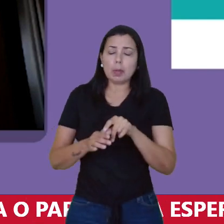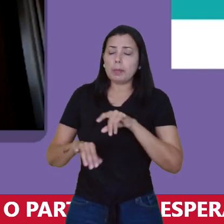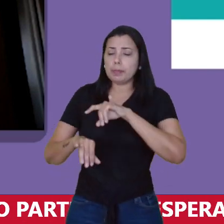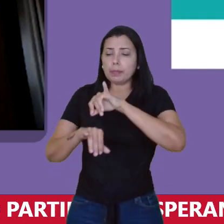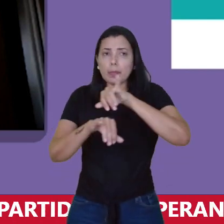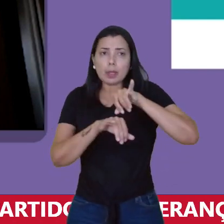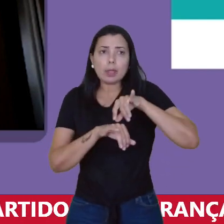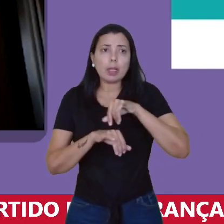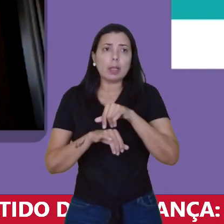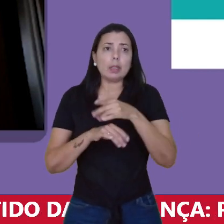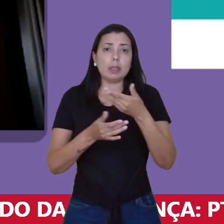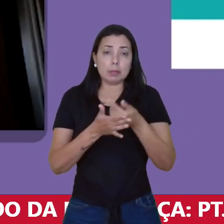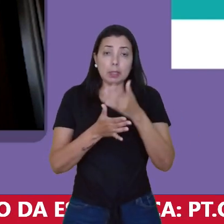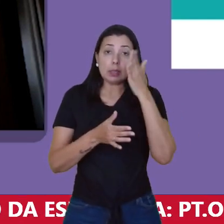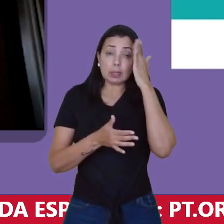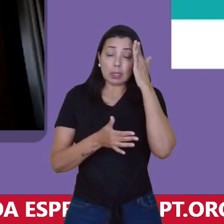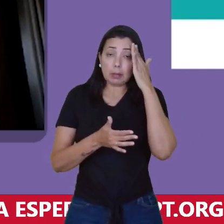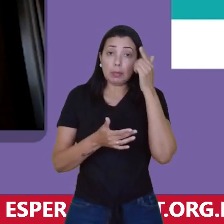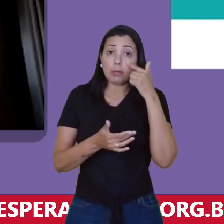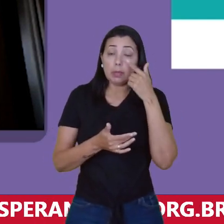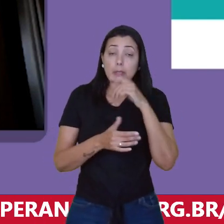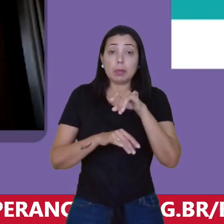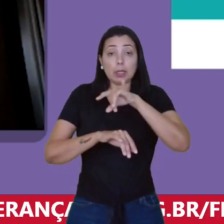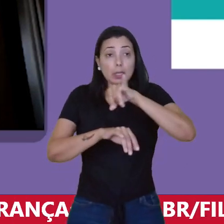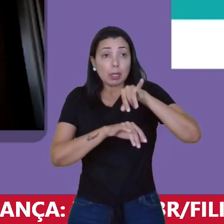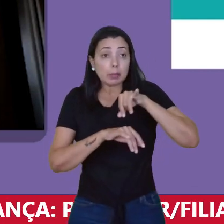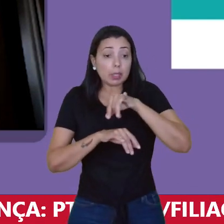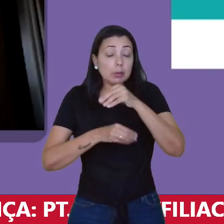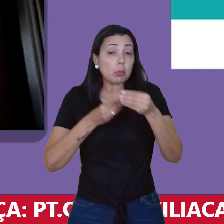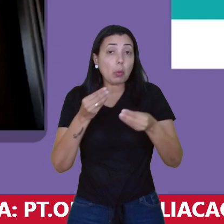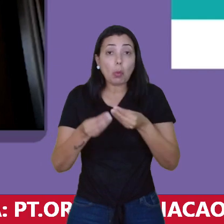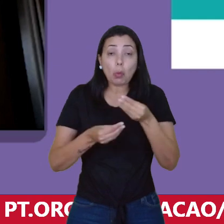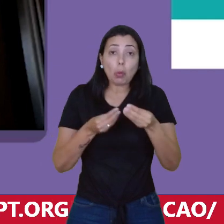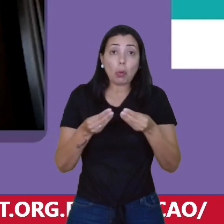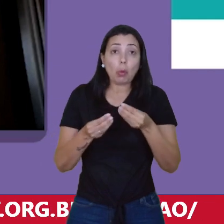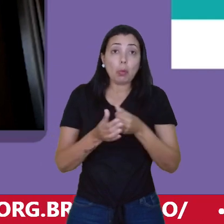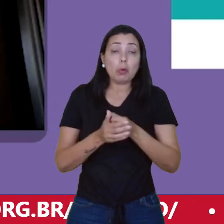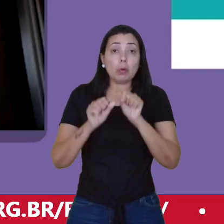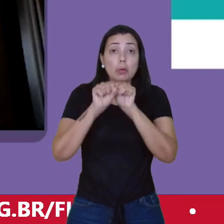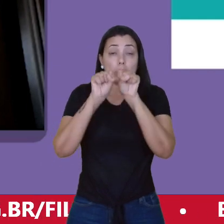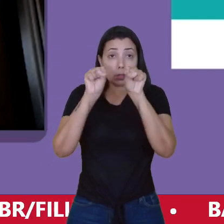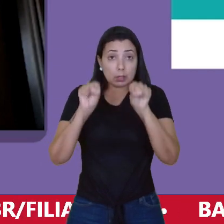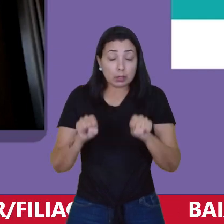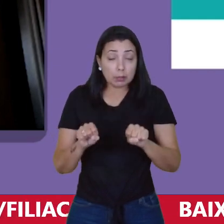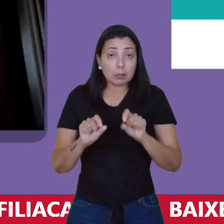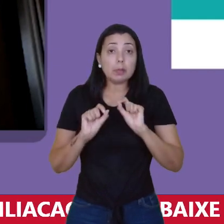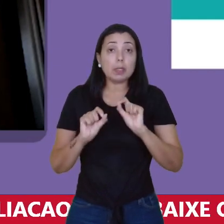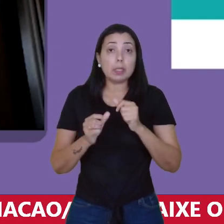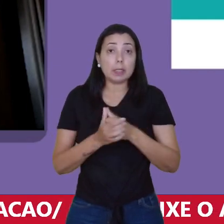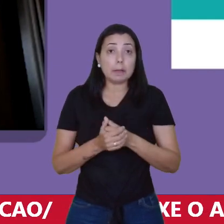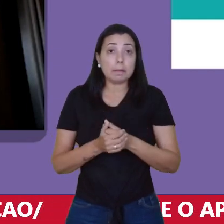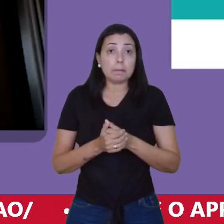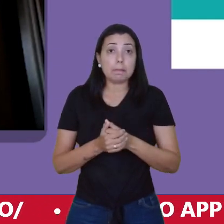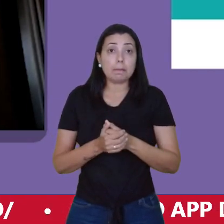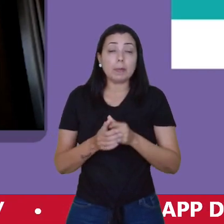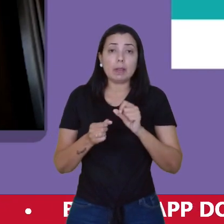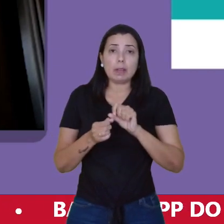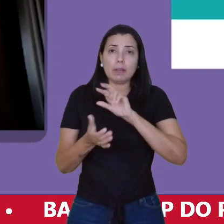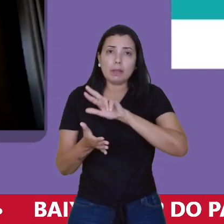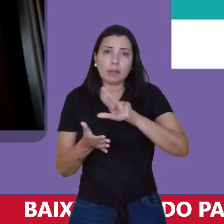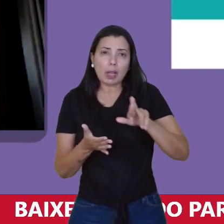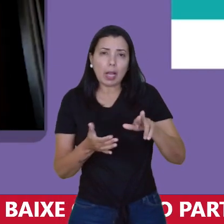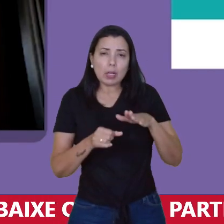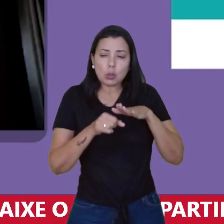todos sabem que nós olhamos o capitalismo como um sistema que imbrica várias formas